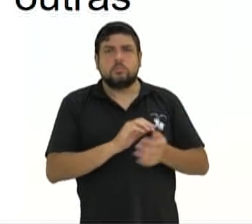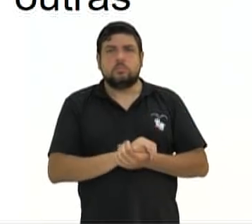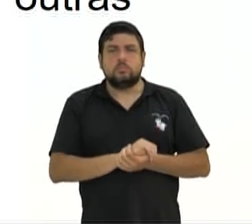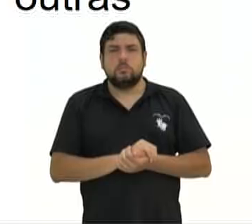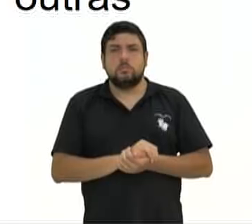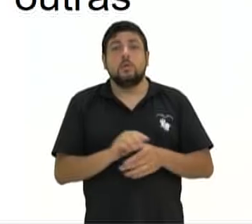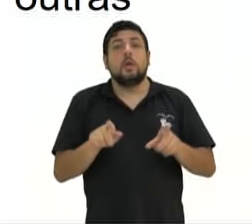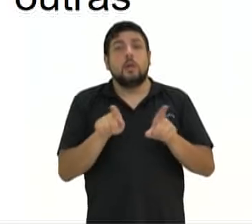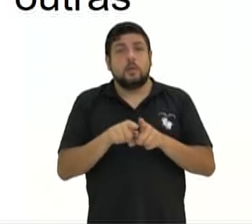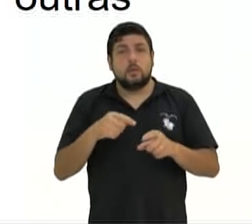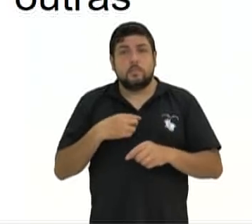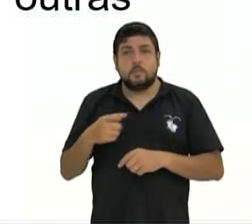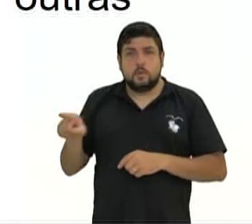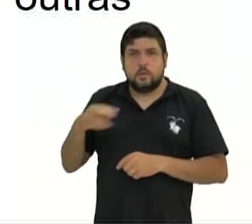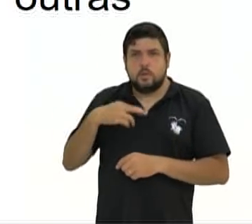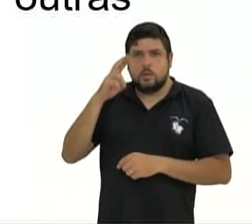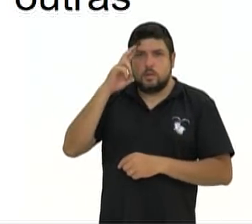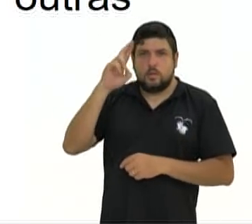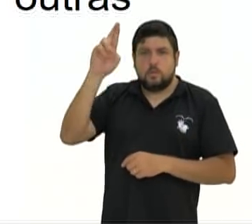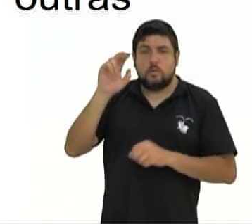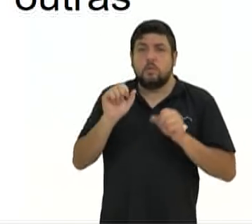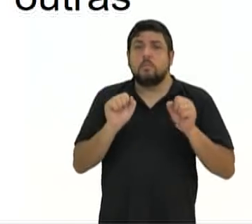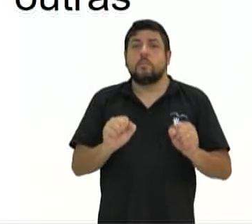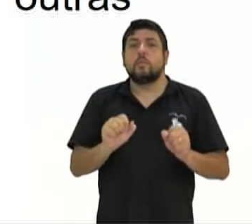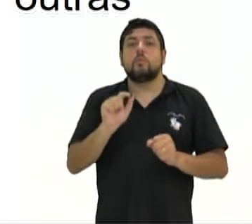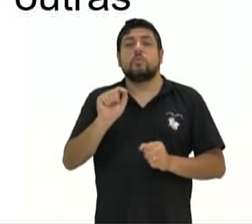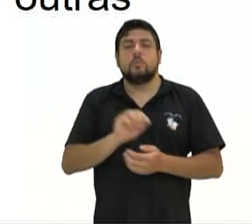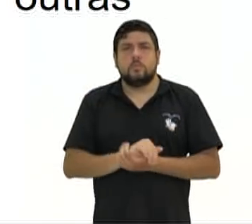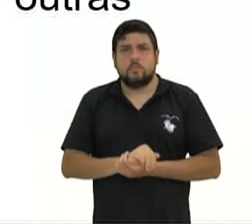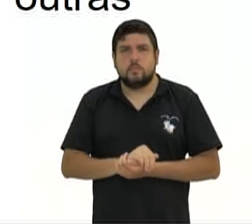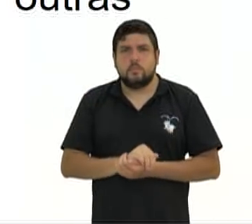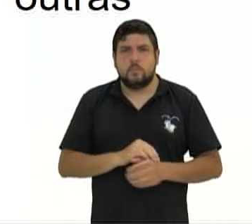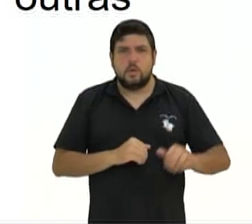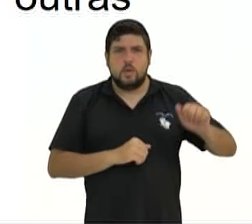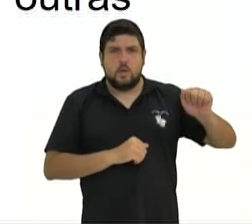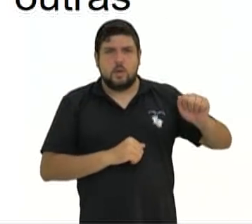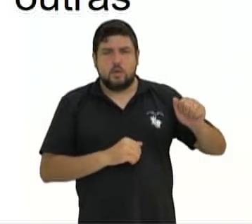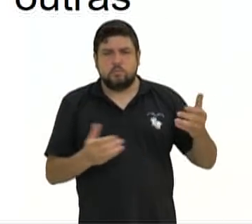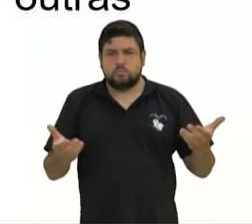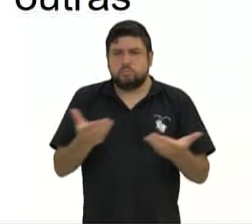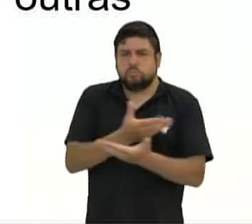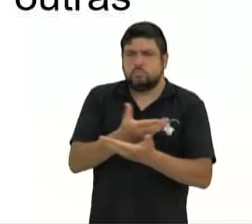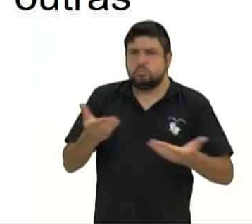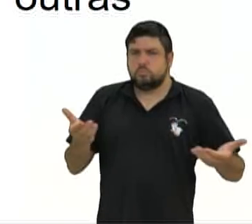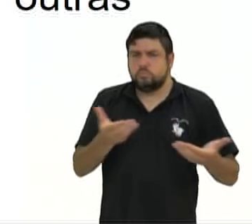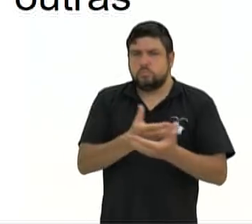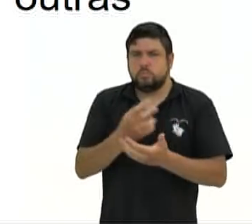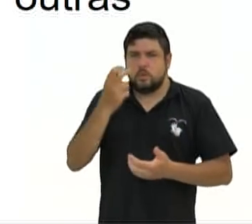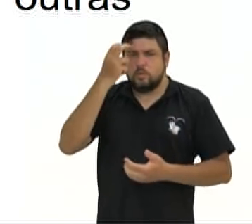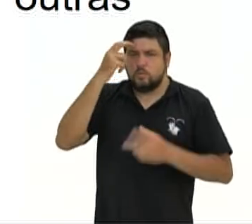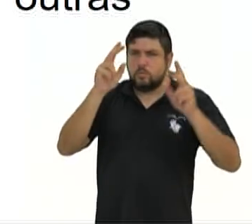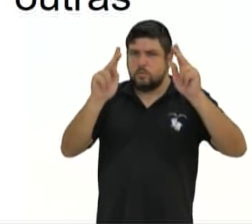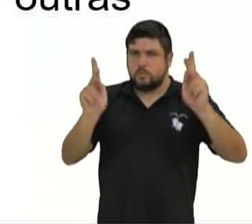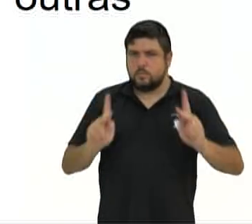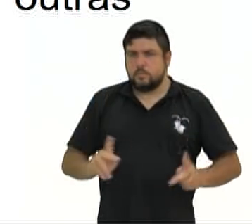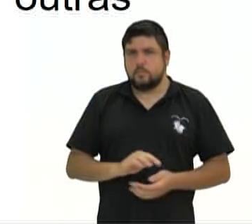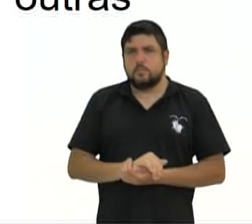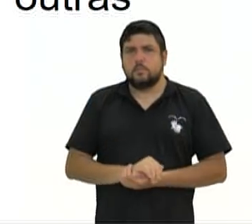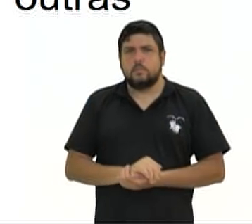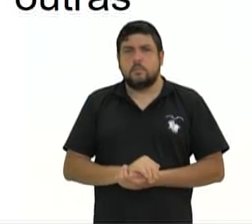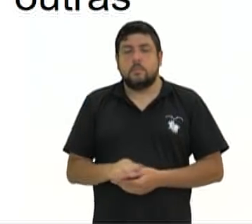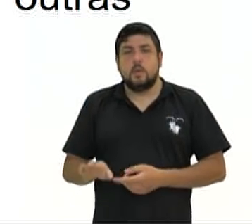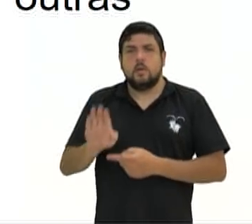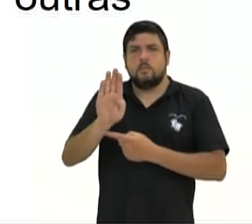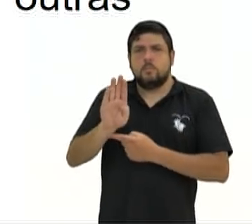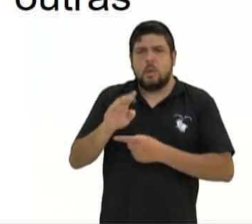eles também podem promover, letra A, o diálogo interreligioso e a cultura da paz. Letra B, debates para